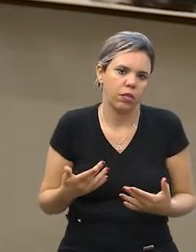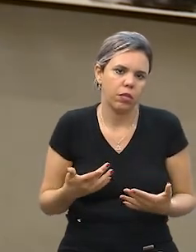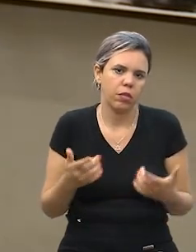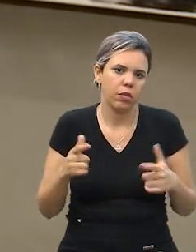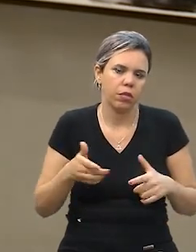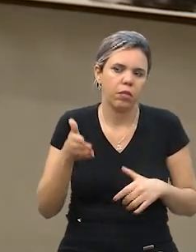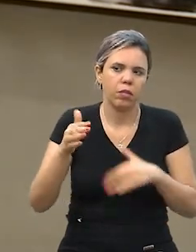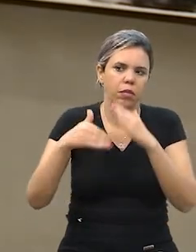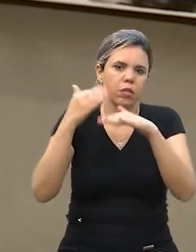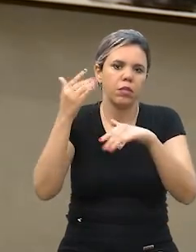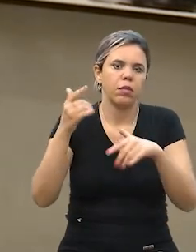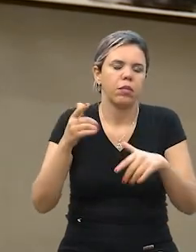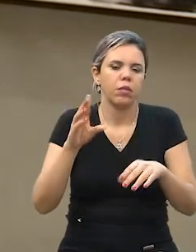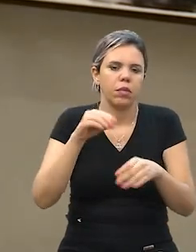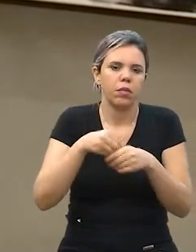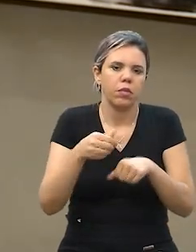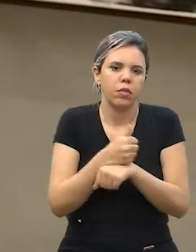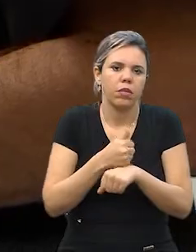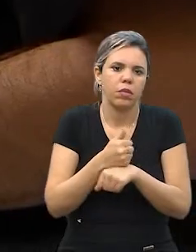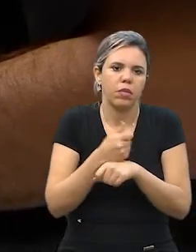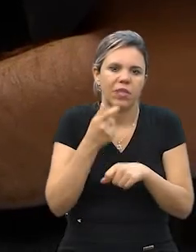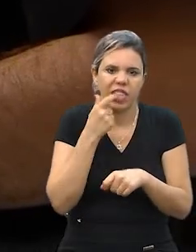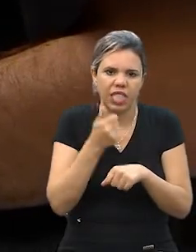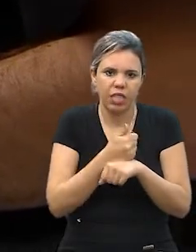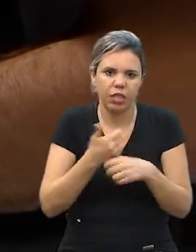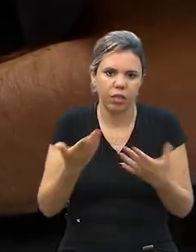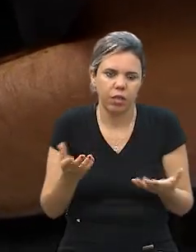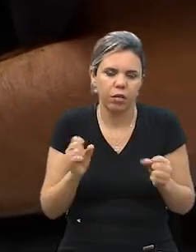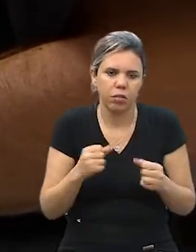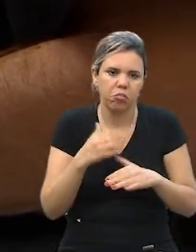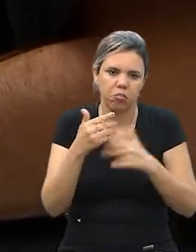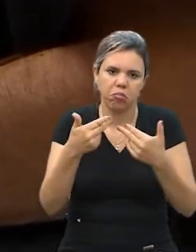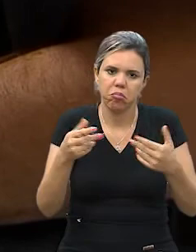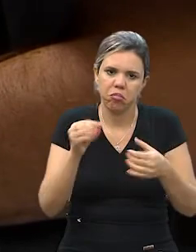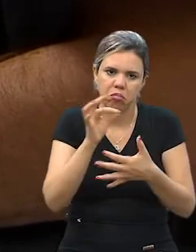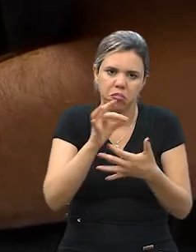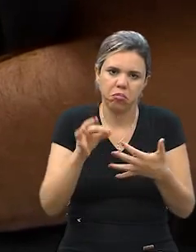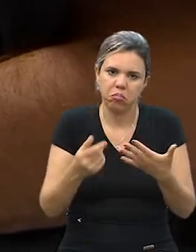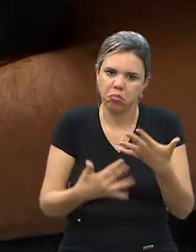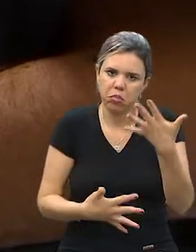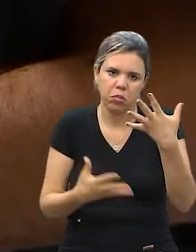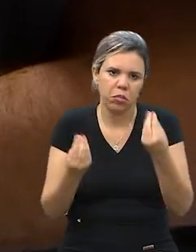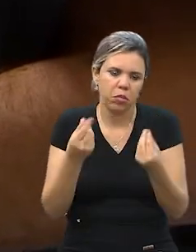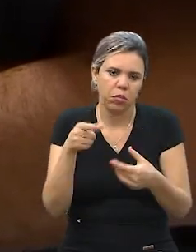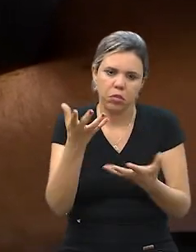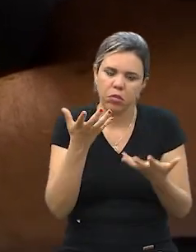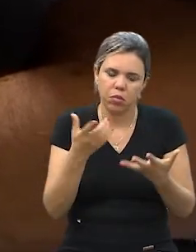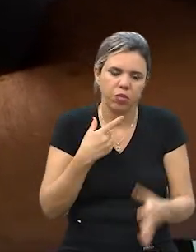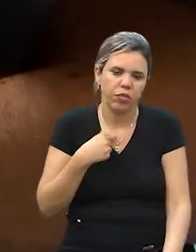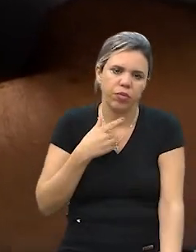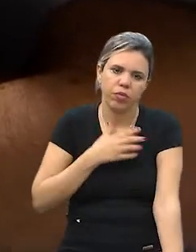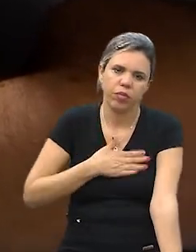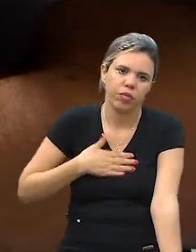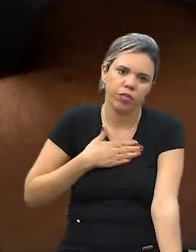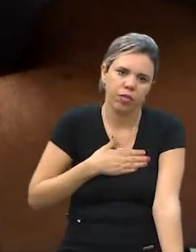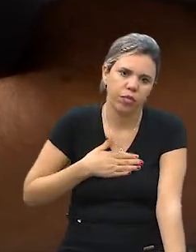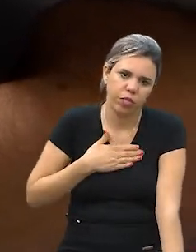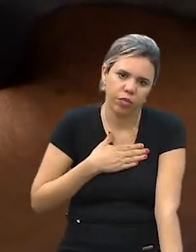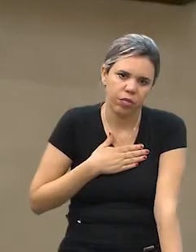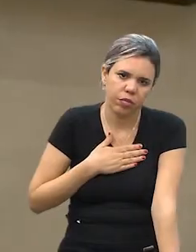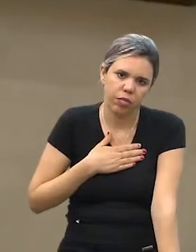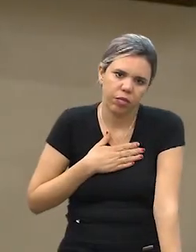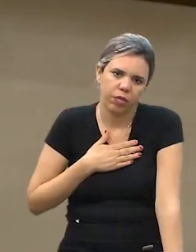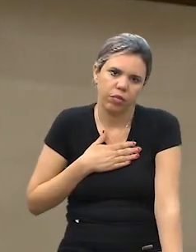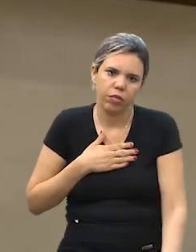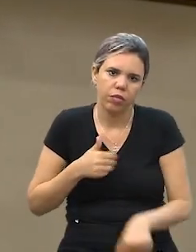onde evoluir dentro da odontologia, você pode evoluir para a área que você tem mais afinidade. Odonto